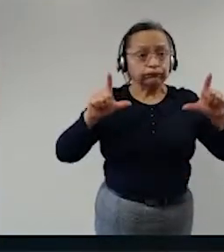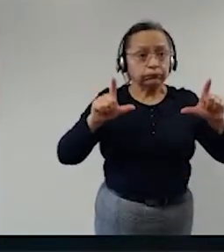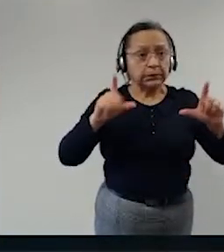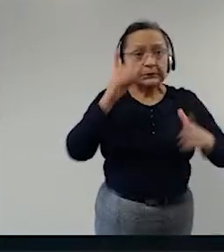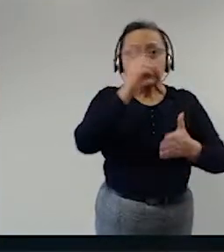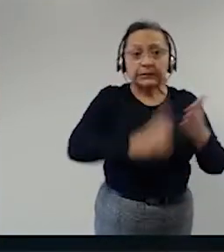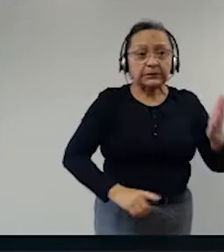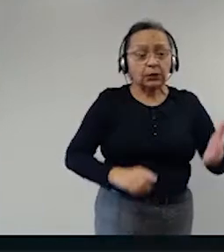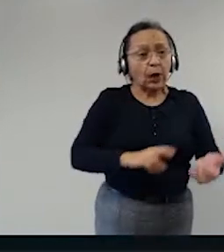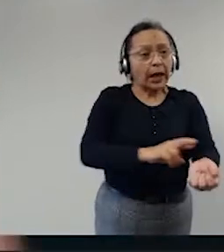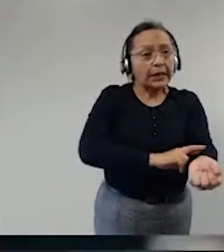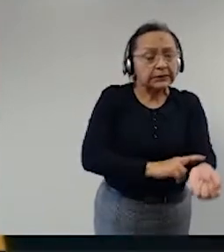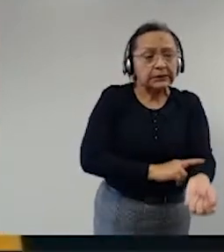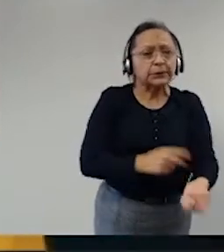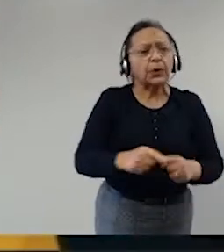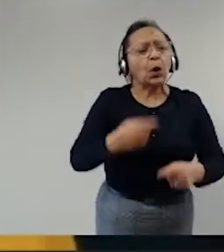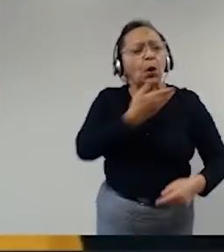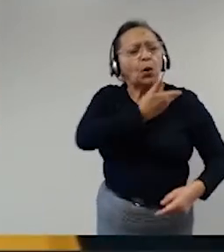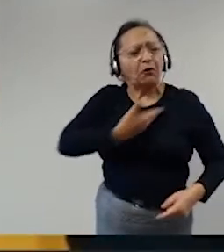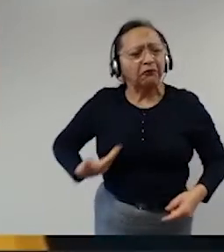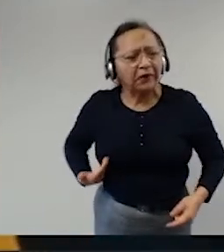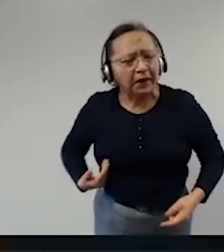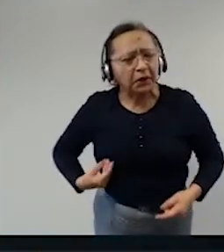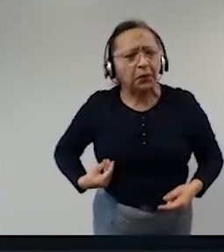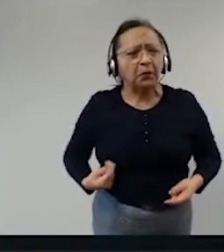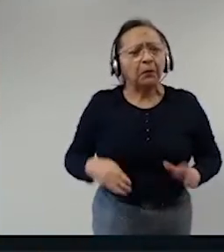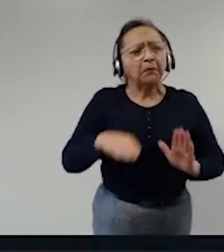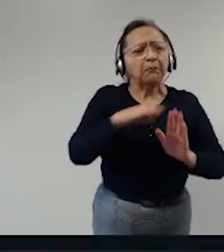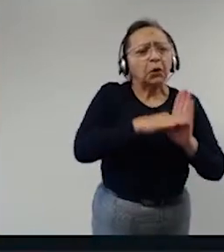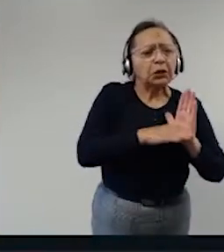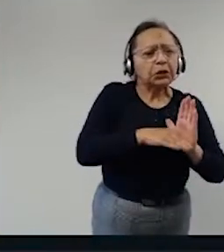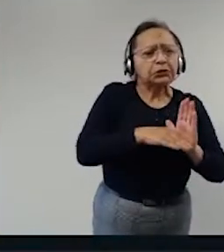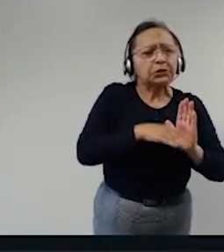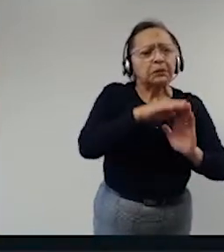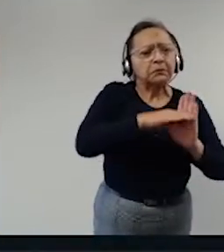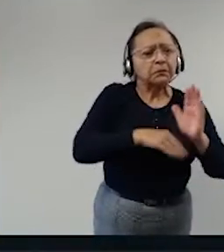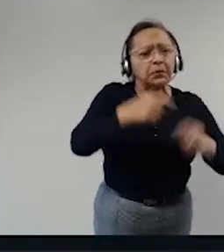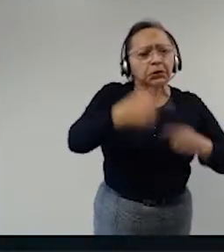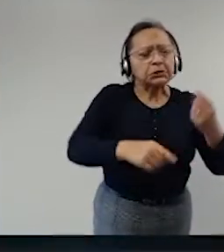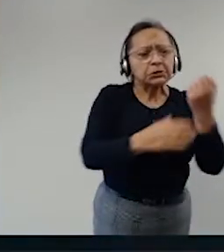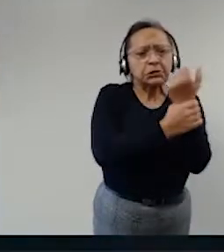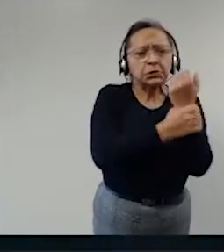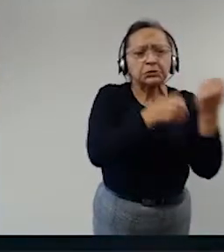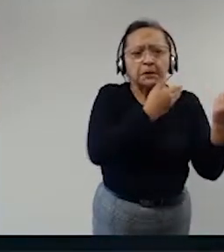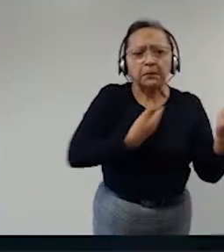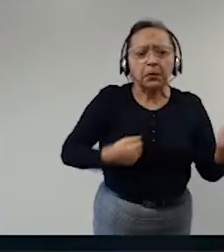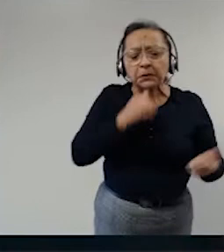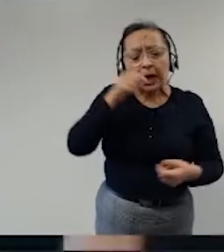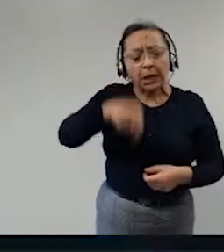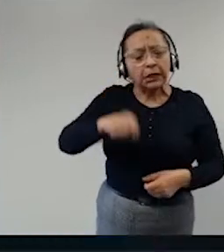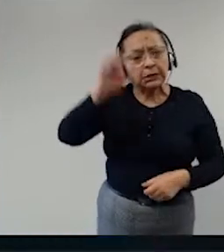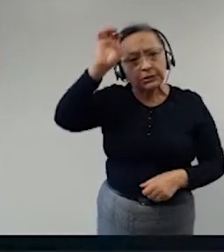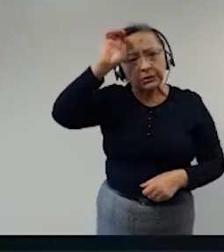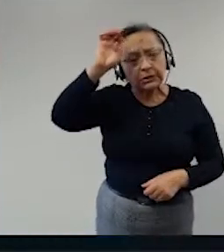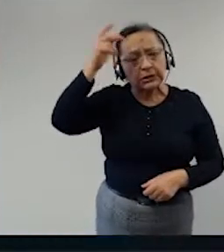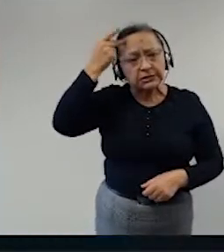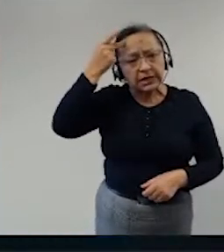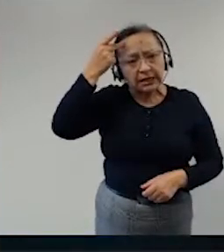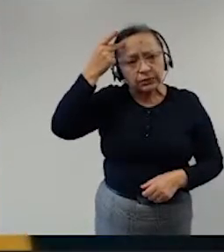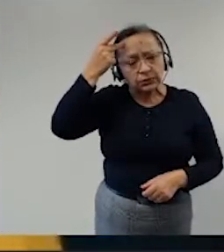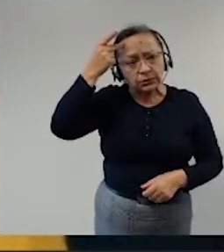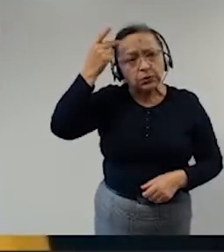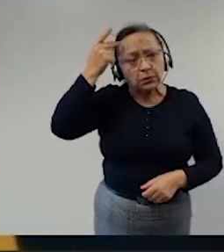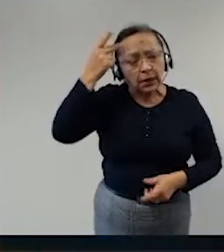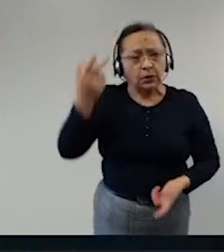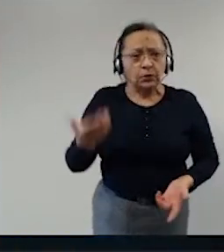por parte do governo, políticas de segurança pública, como aqui, por exemplo, aqui no estado de São Paulo, no Rio de Janeiro, aqui em São Paulo com Dória, no Rio de Janeiro